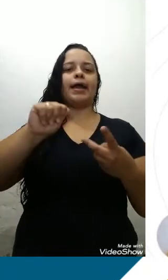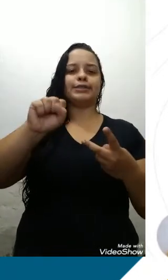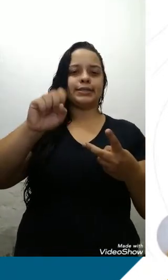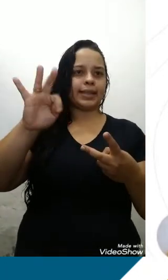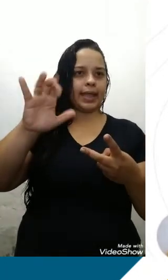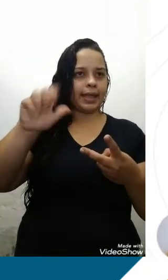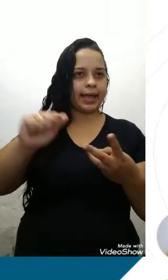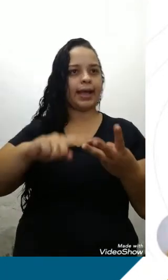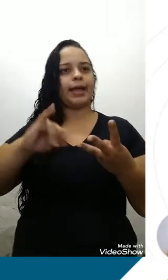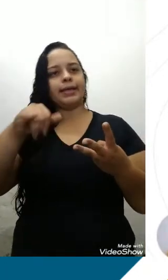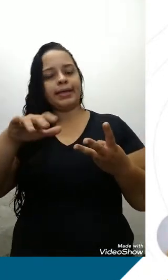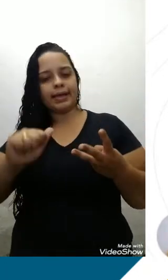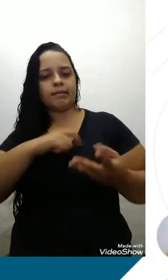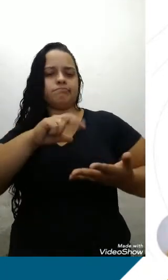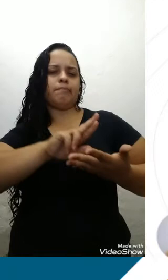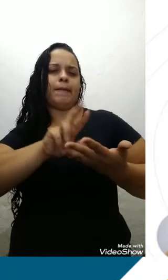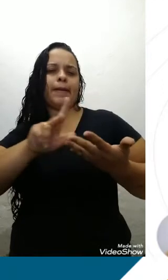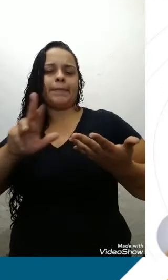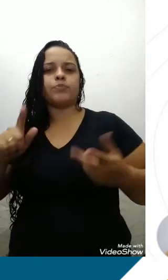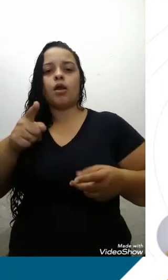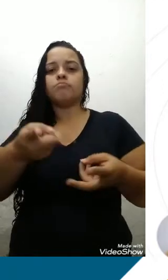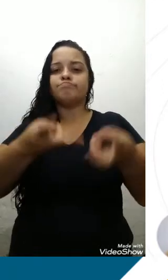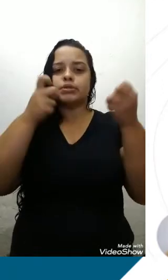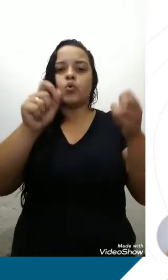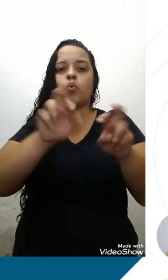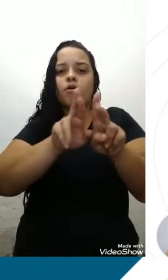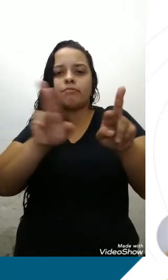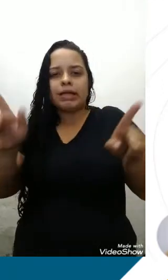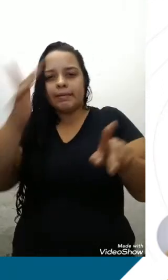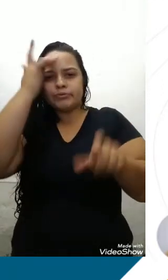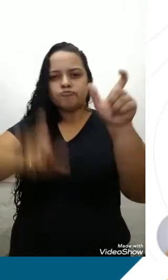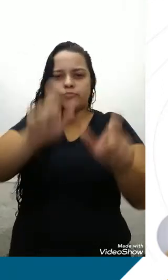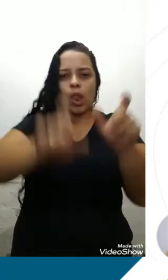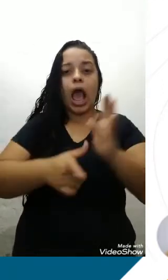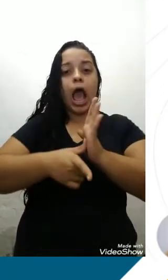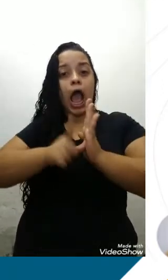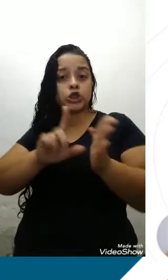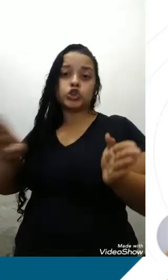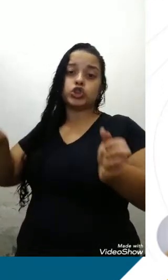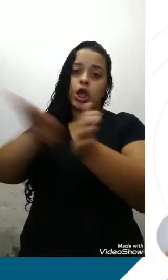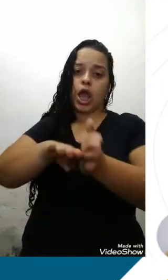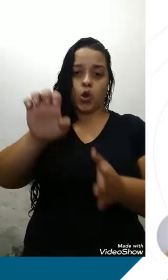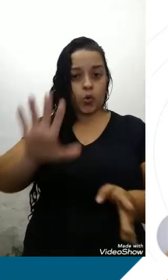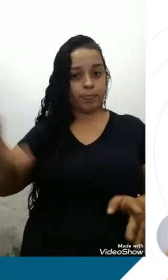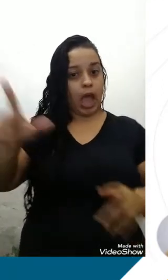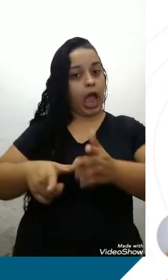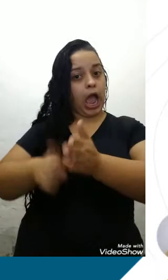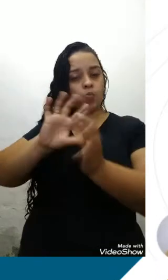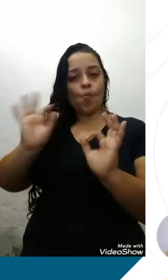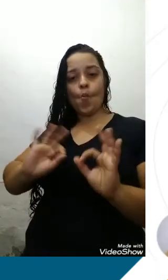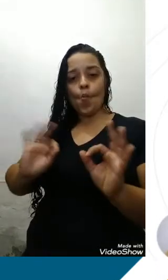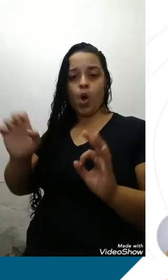povos. Ou seja, importante para entender toda a diversidade que existia nessa região antes da chegada dos europeus. E com